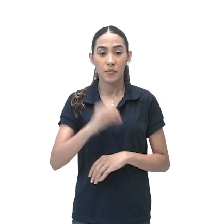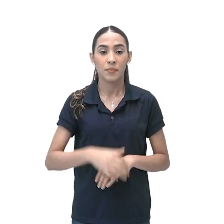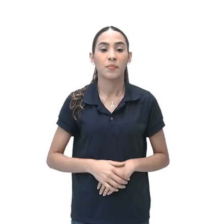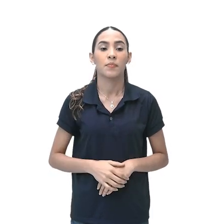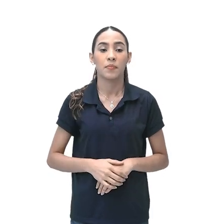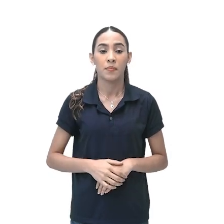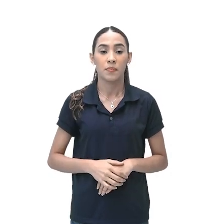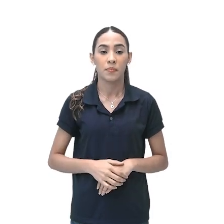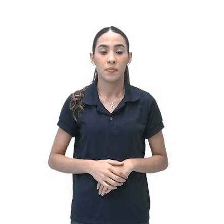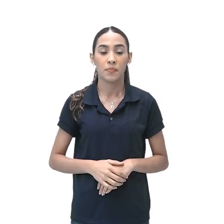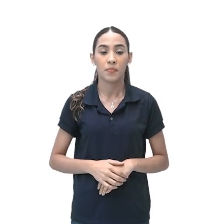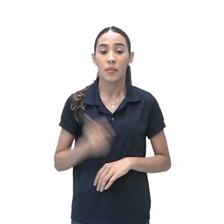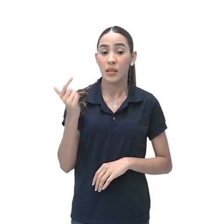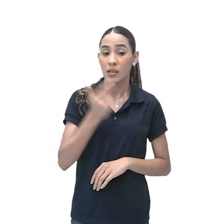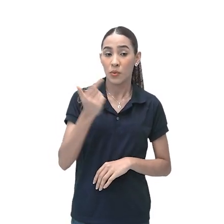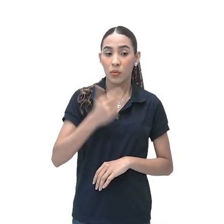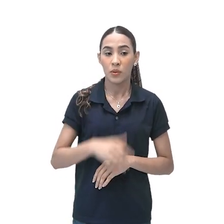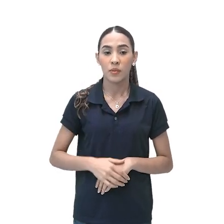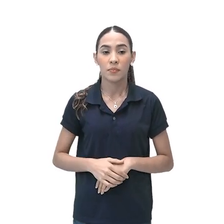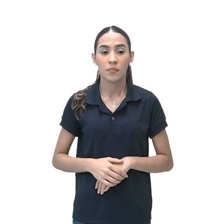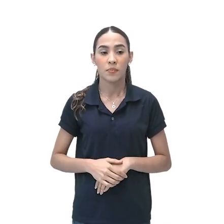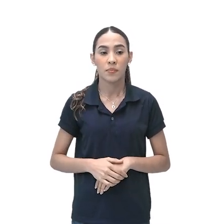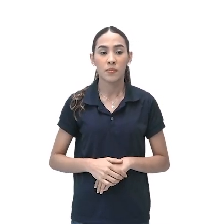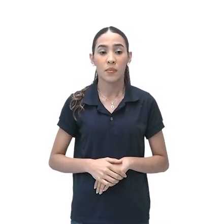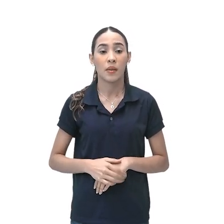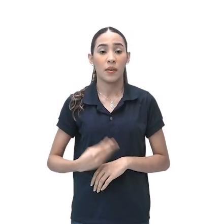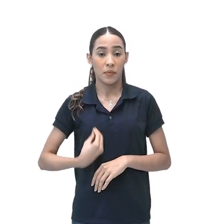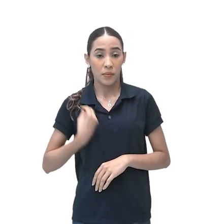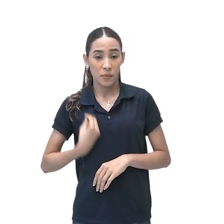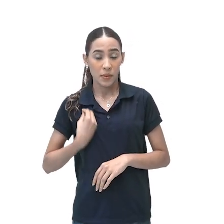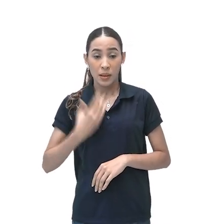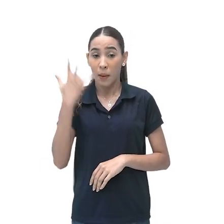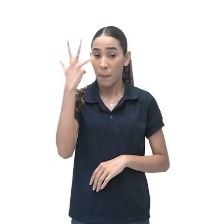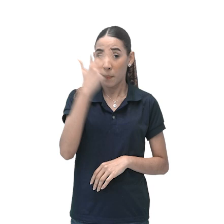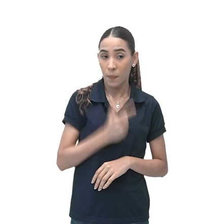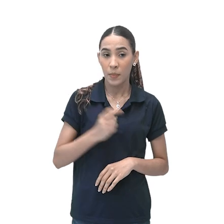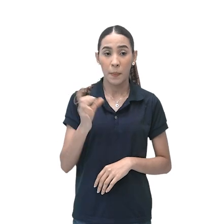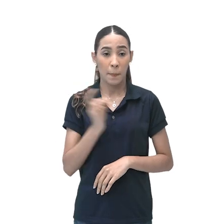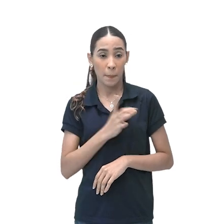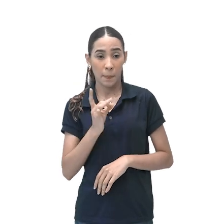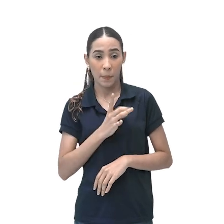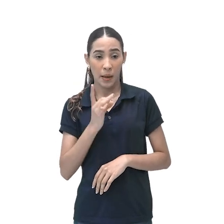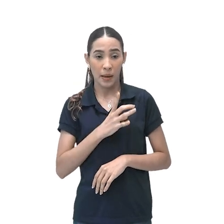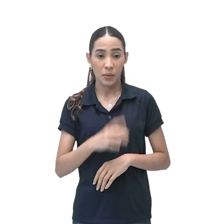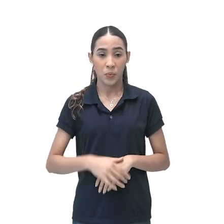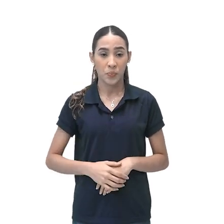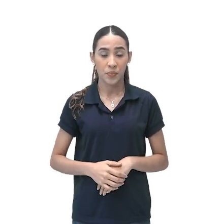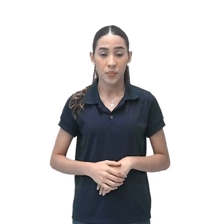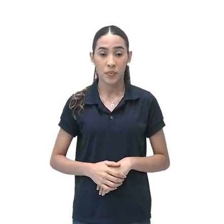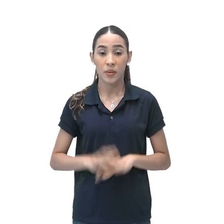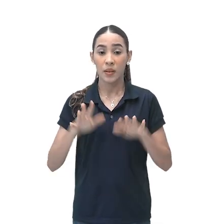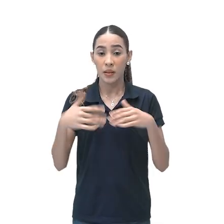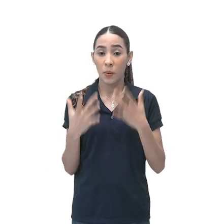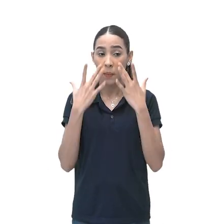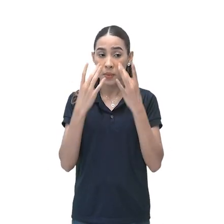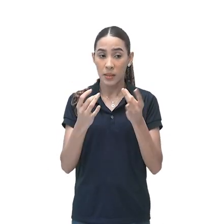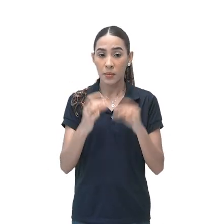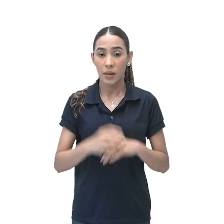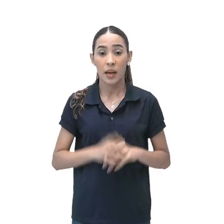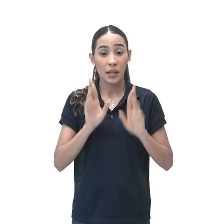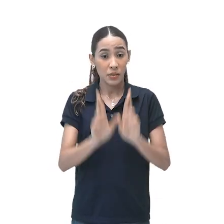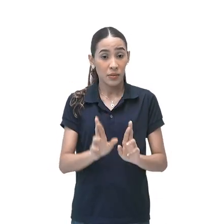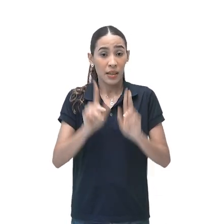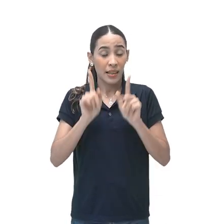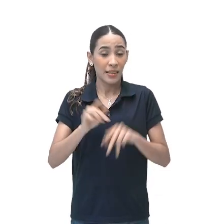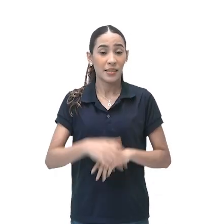presente. No segundo enunciado, a vida é bela que chega a dar medo. Pessoal, a